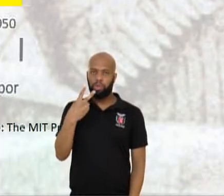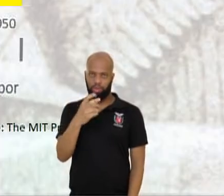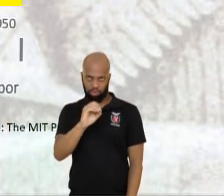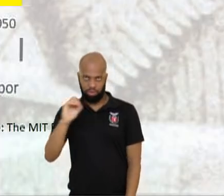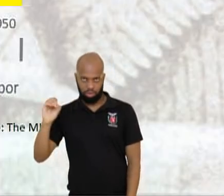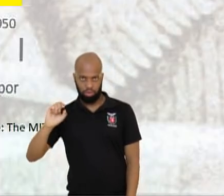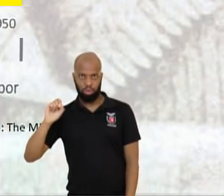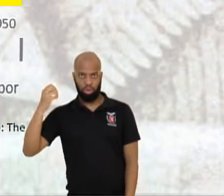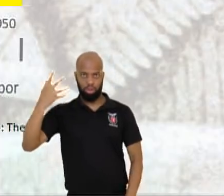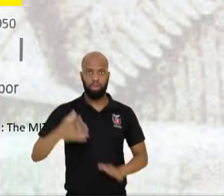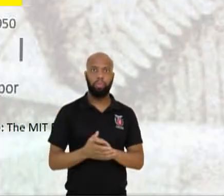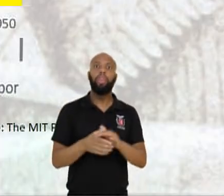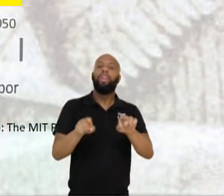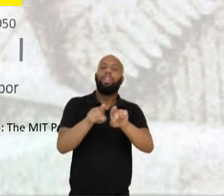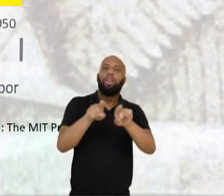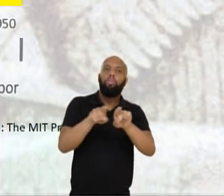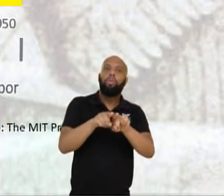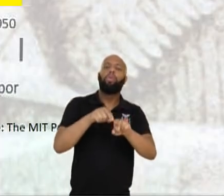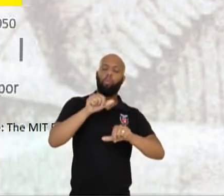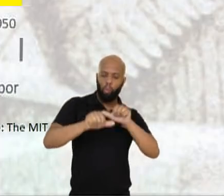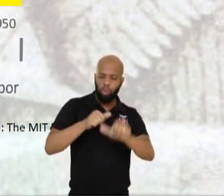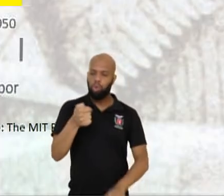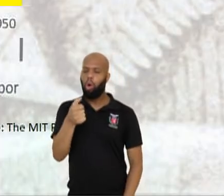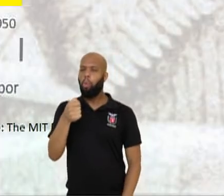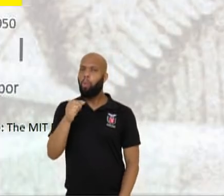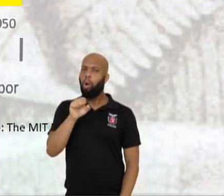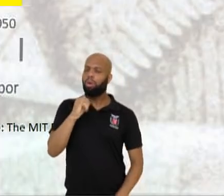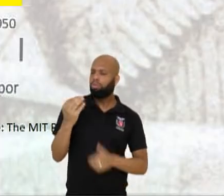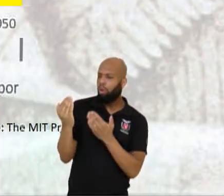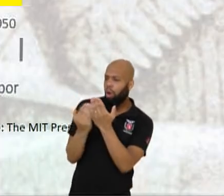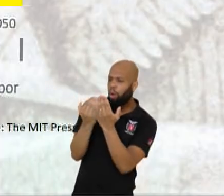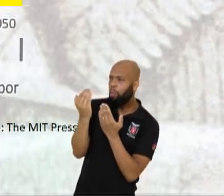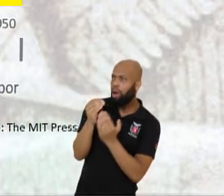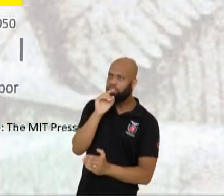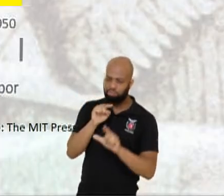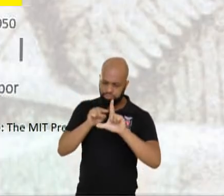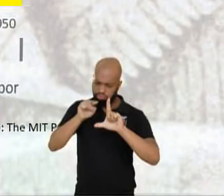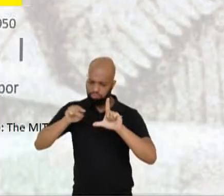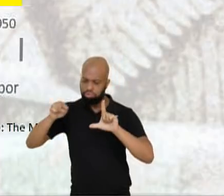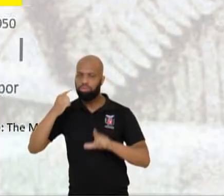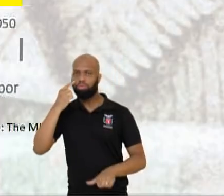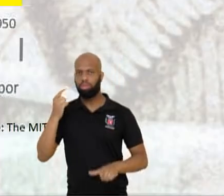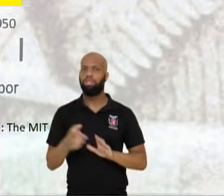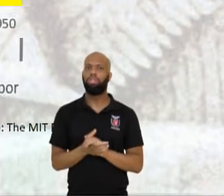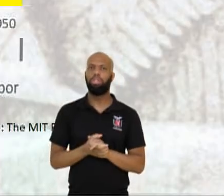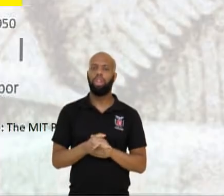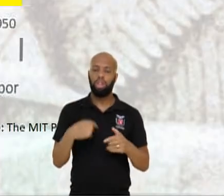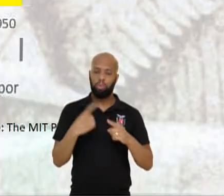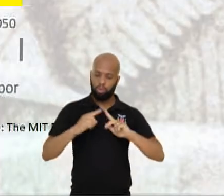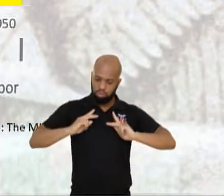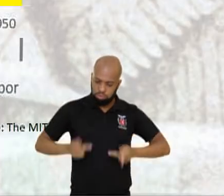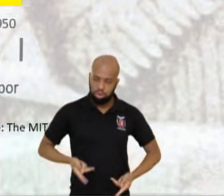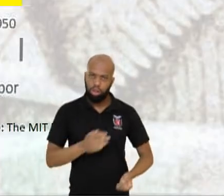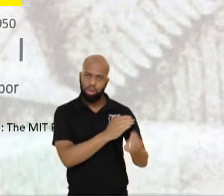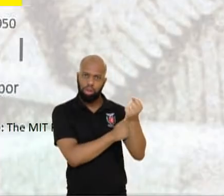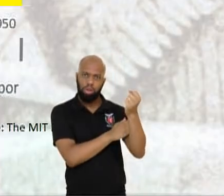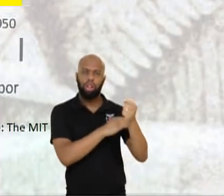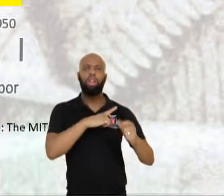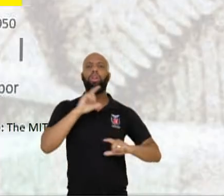1200, também alterou pouco se a gente for comparar um gráfico com o outro. Né? A força humana ainda é cerca